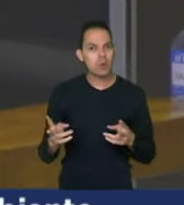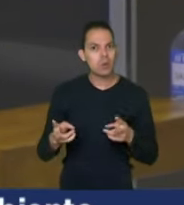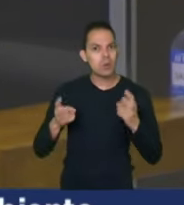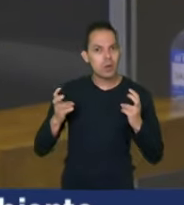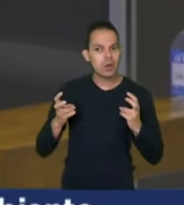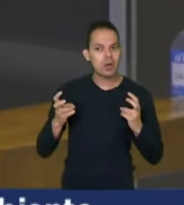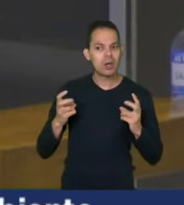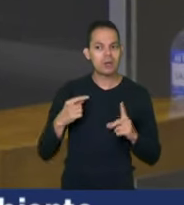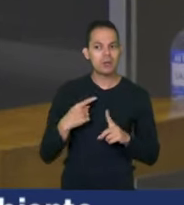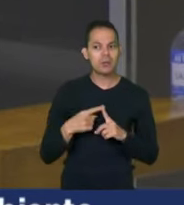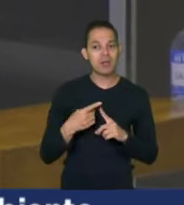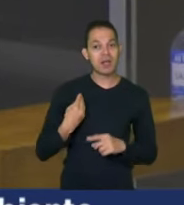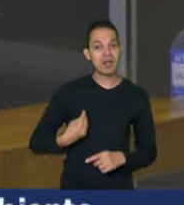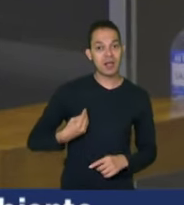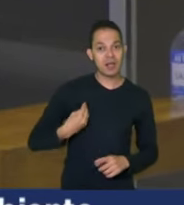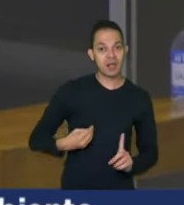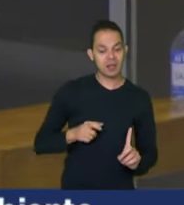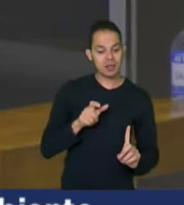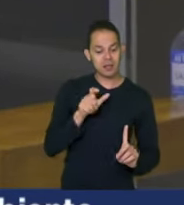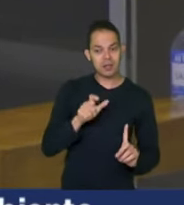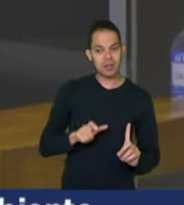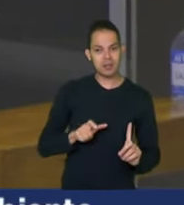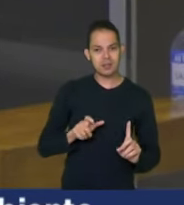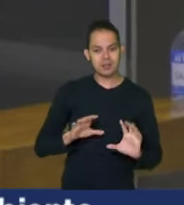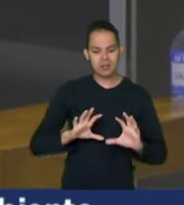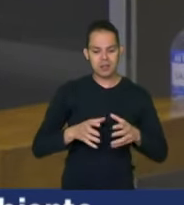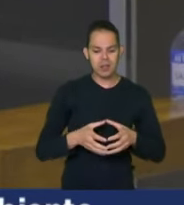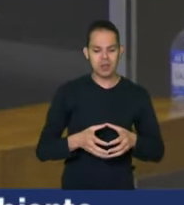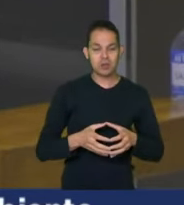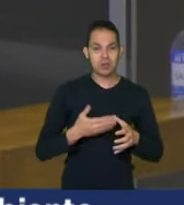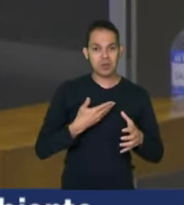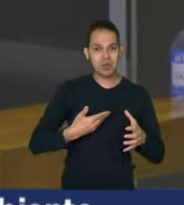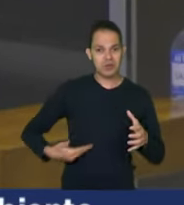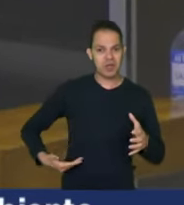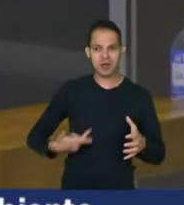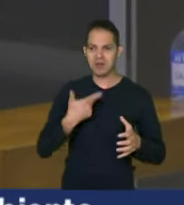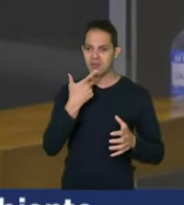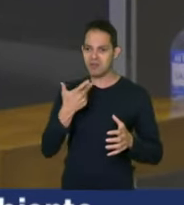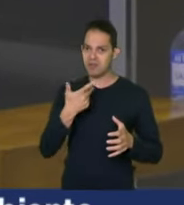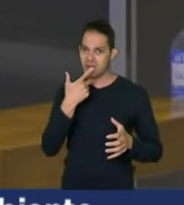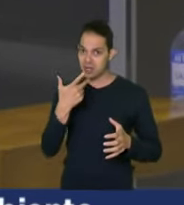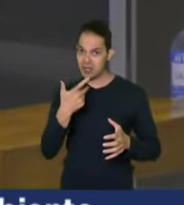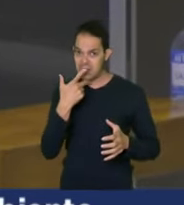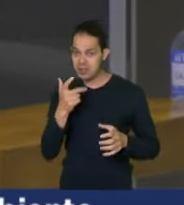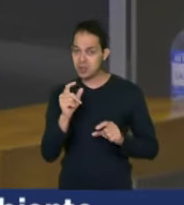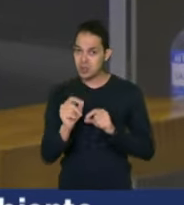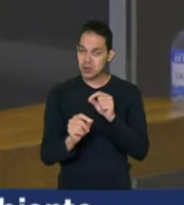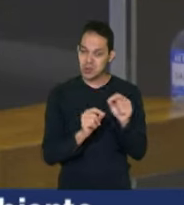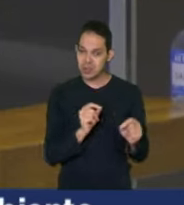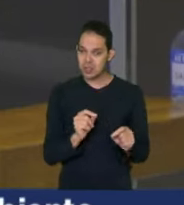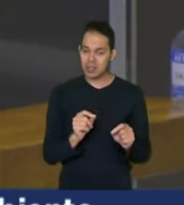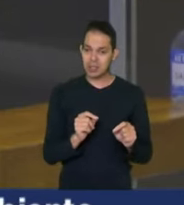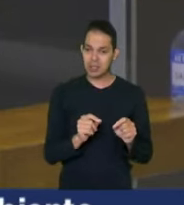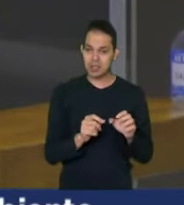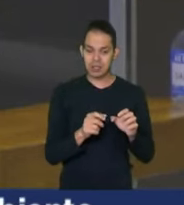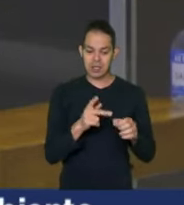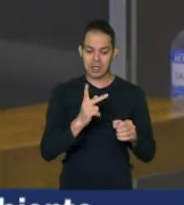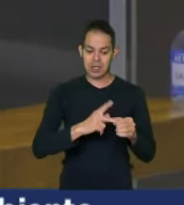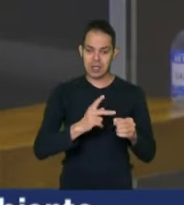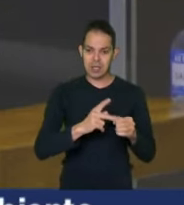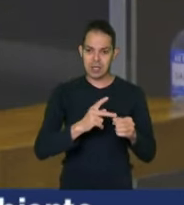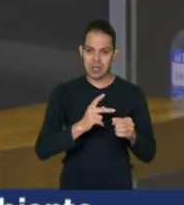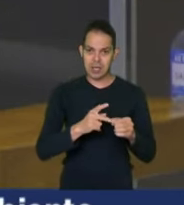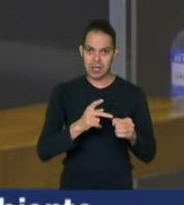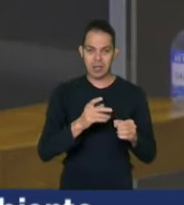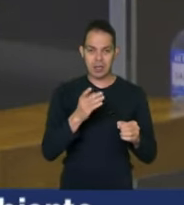da presença do pessoal do governo, dizendo que quem privatizou a Petrobras, quem privatizou